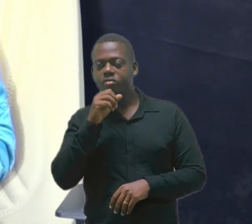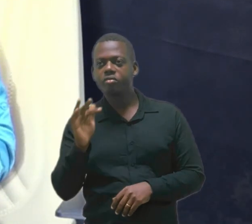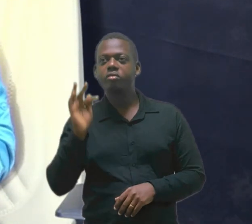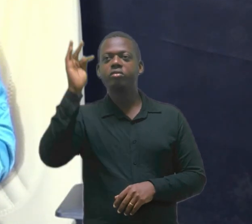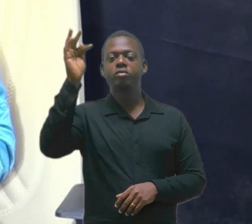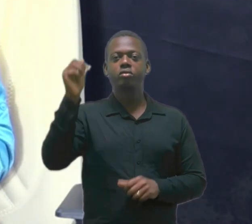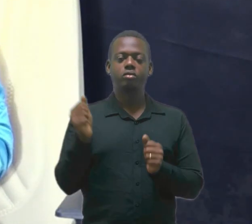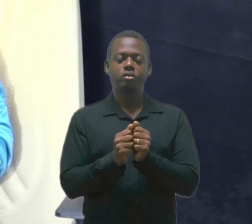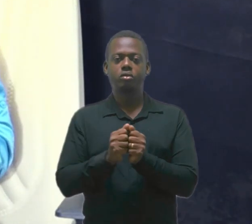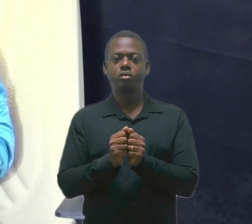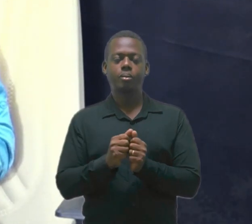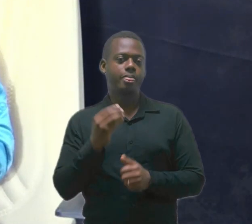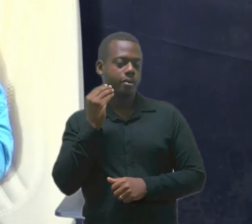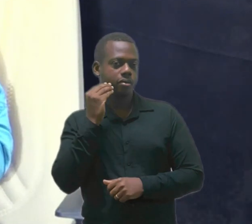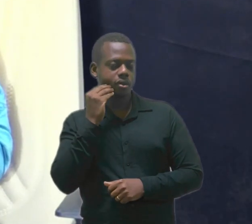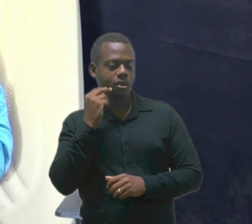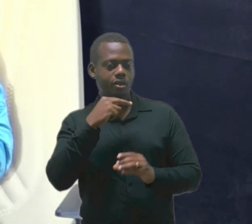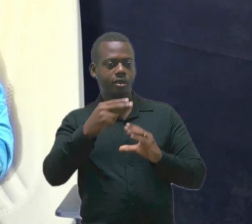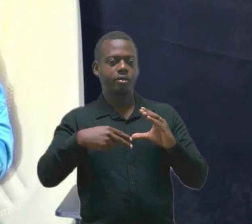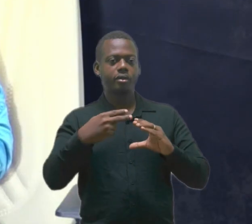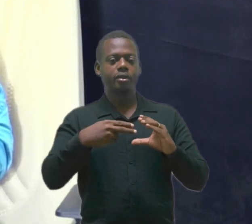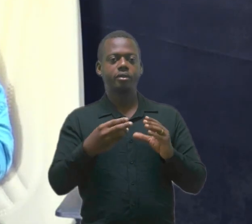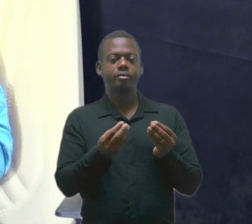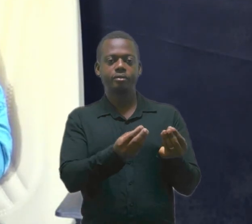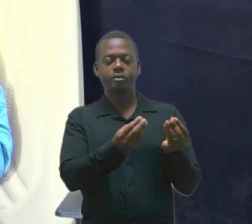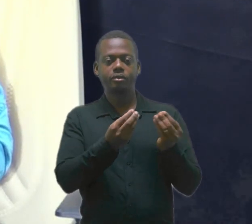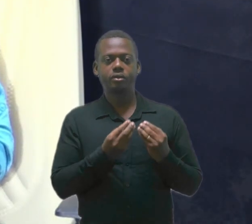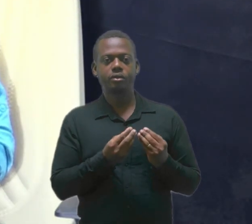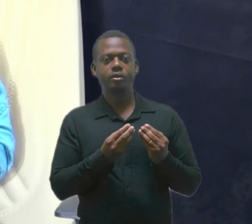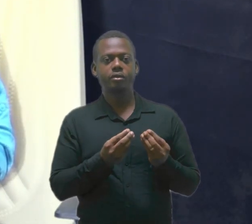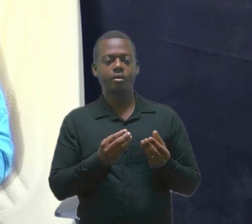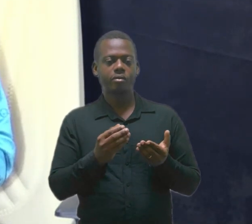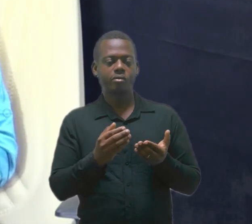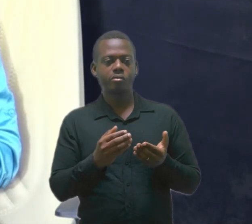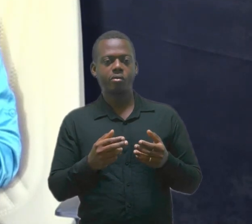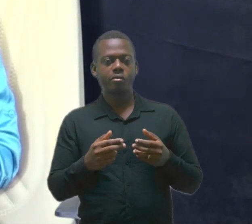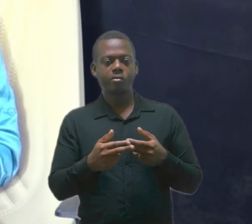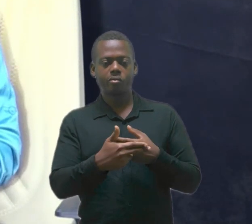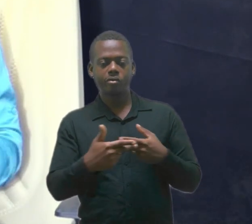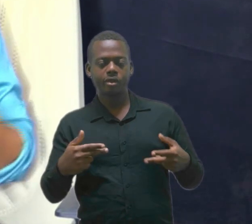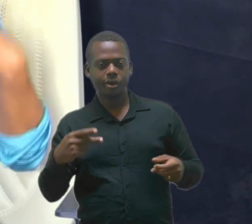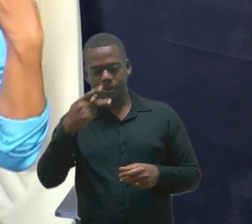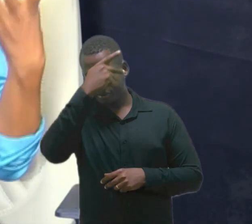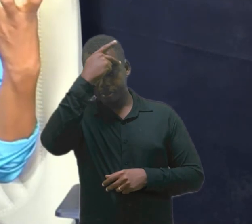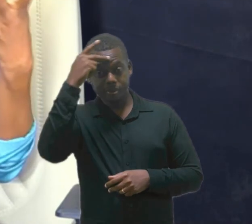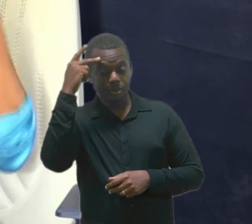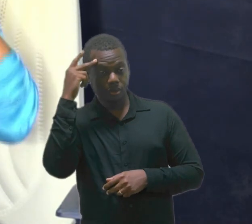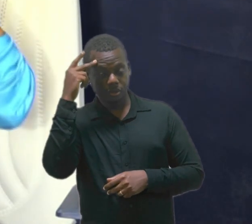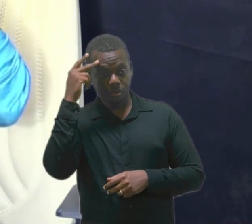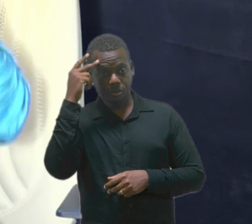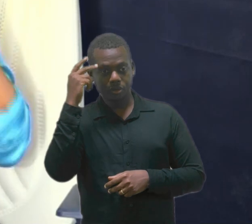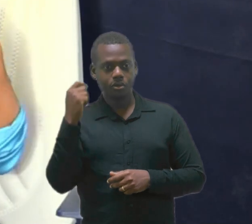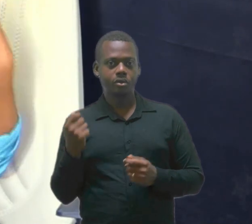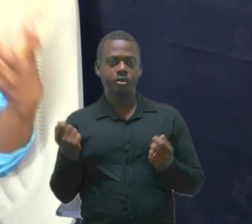essa grande oportunidade que a Câmara está nos dando, né? Eu acredito que muitas pessoas vão ter essa luz, né?